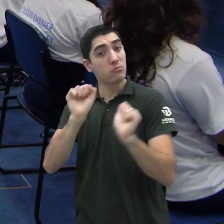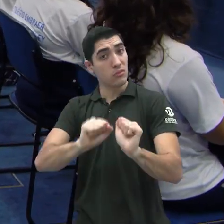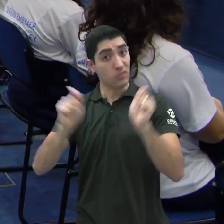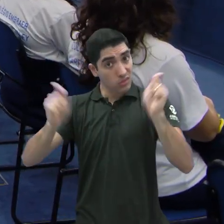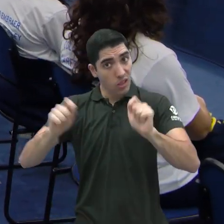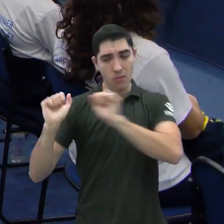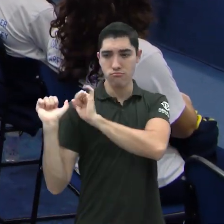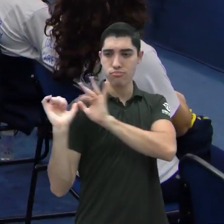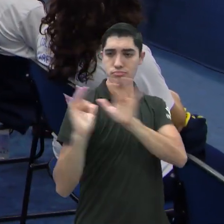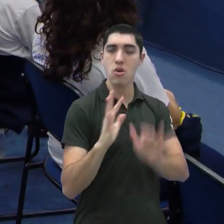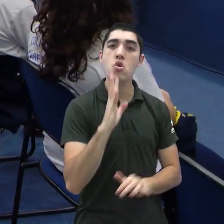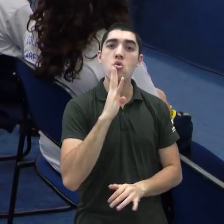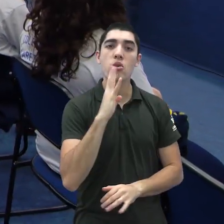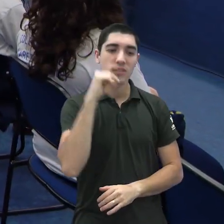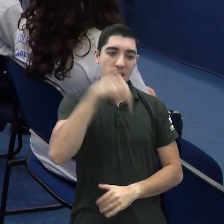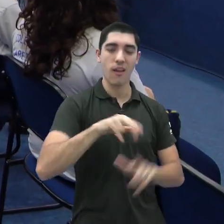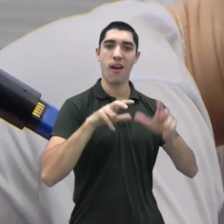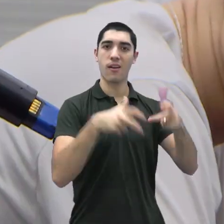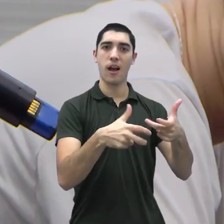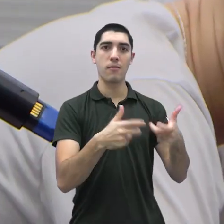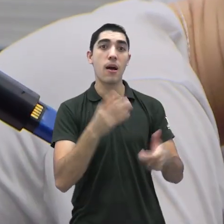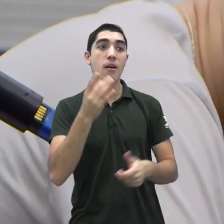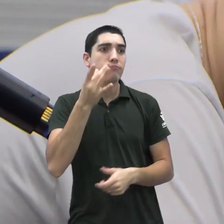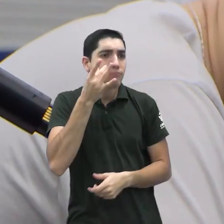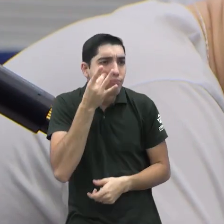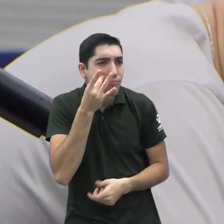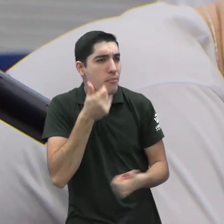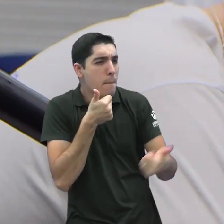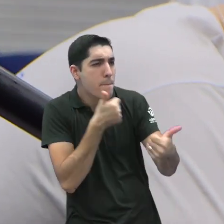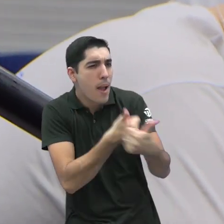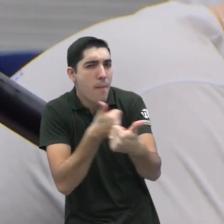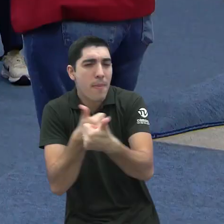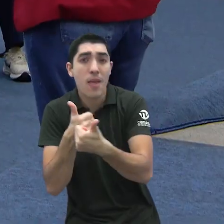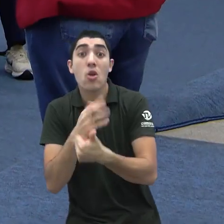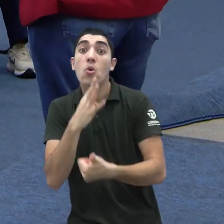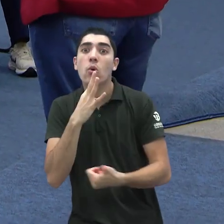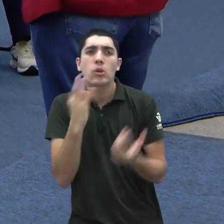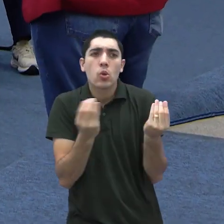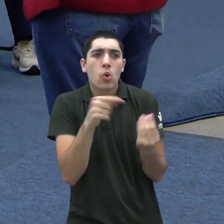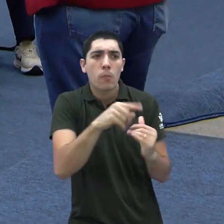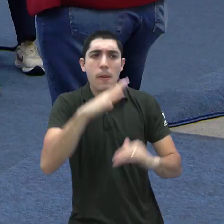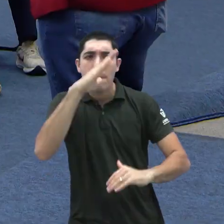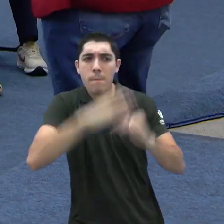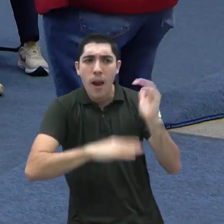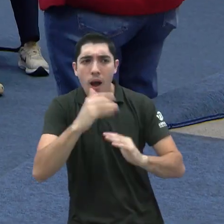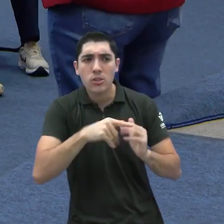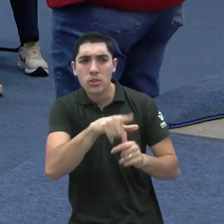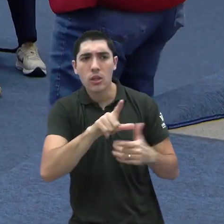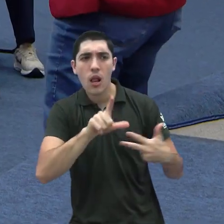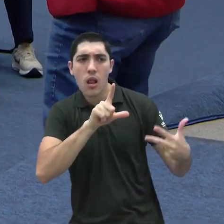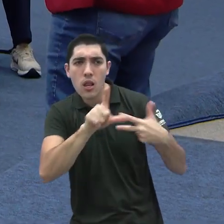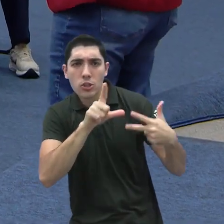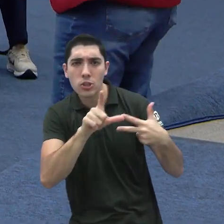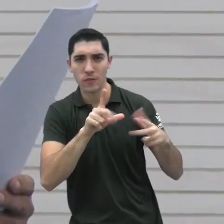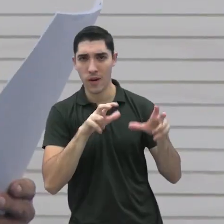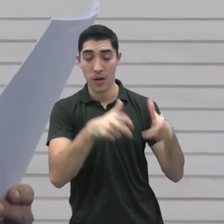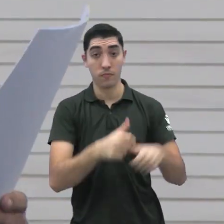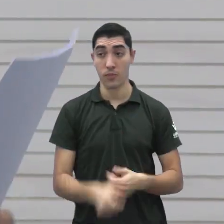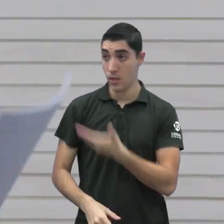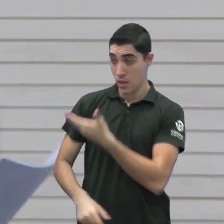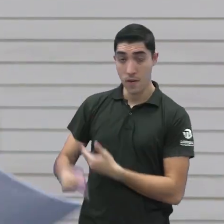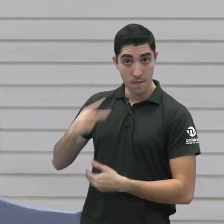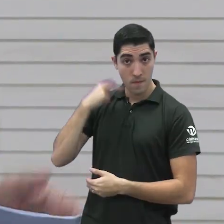de perto a Câmara Municipal e aprender na prática como funciona o poder legislativo.